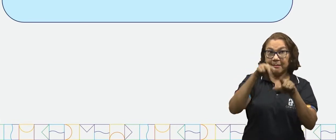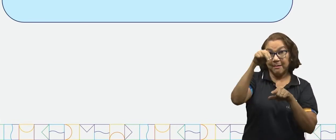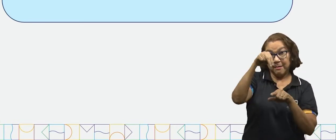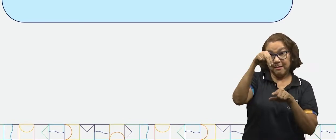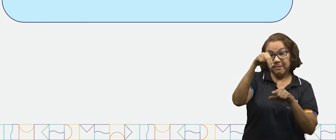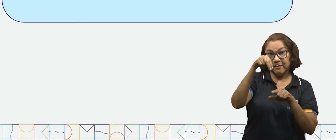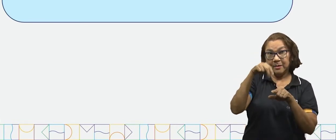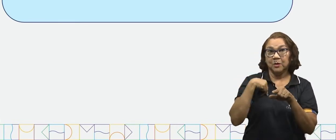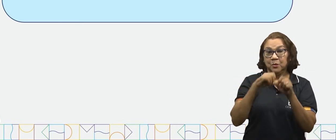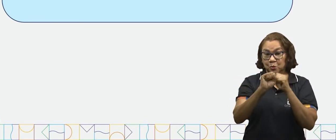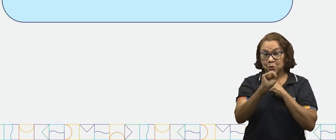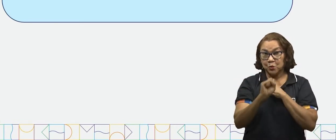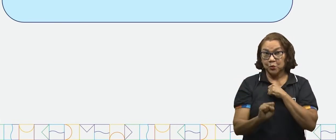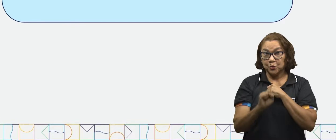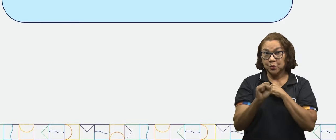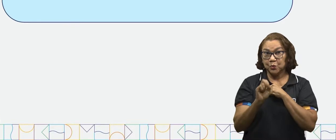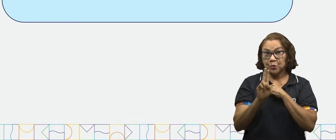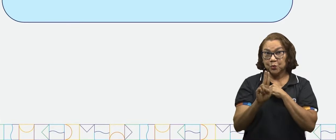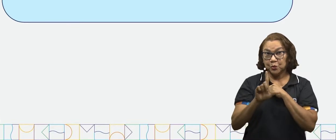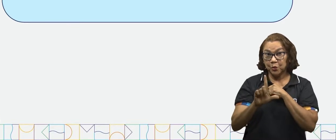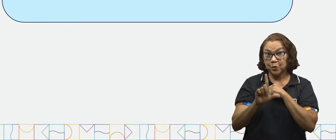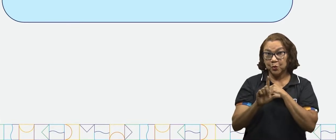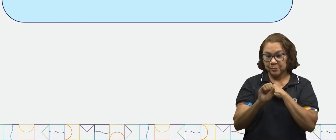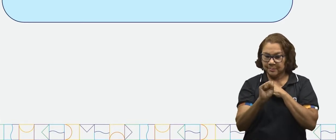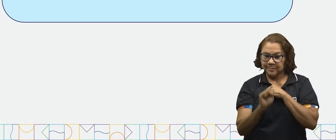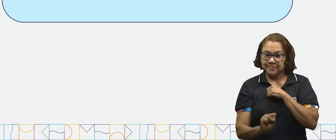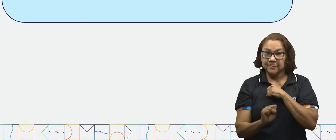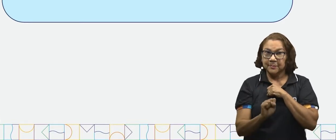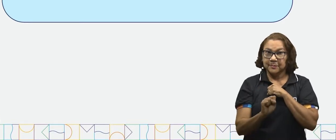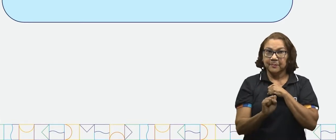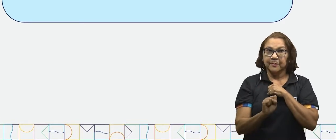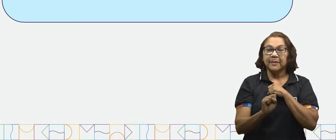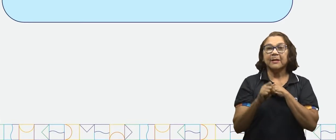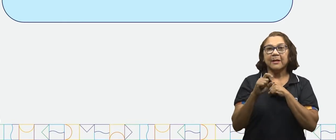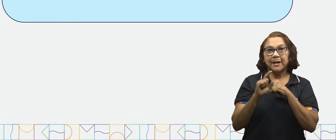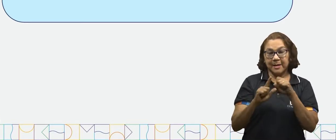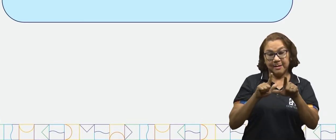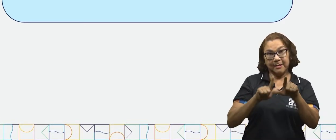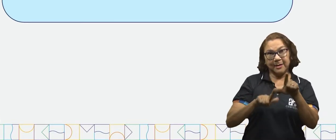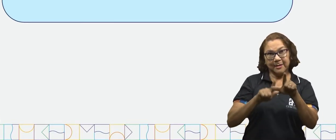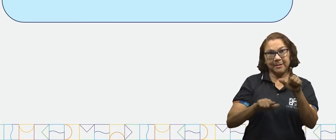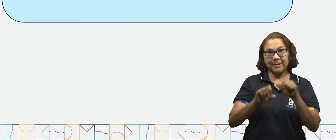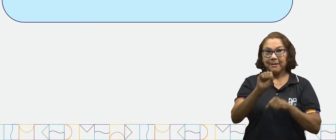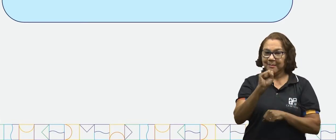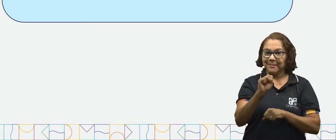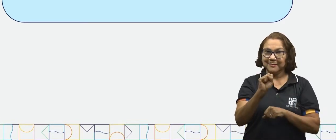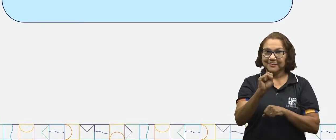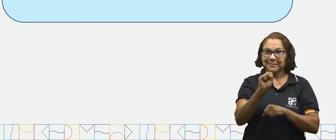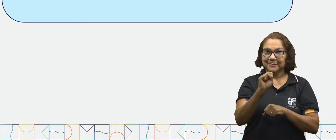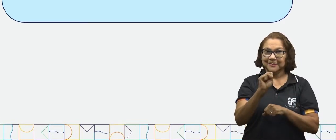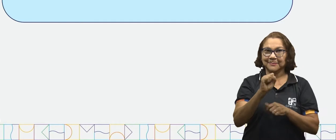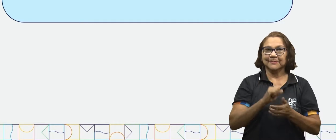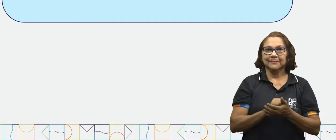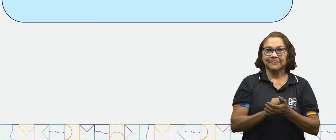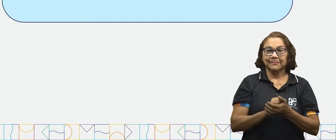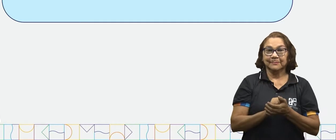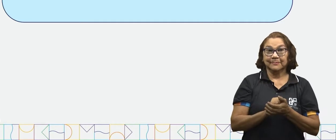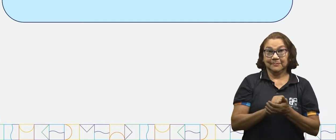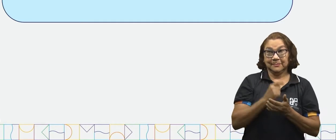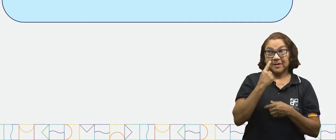pontos cardeais podem ser representados também por uma letra representativa. Observe,